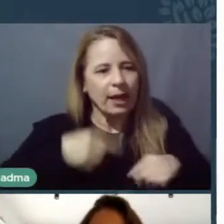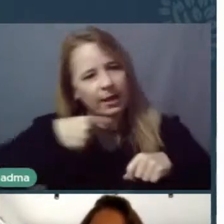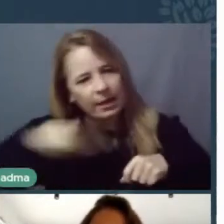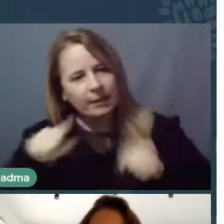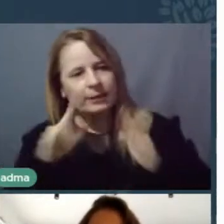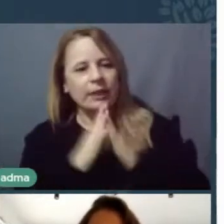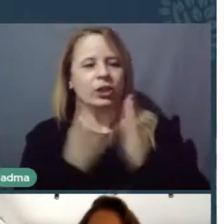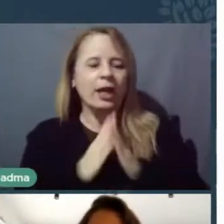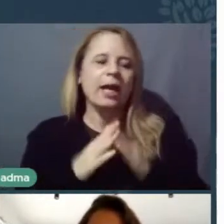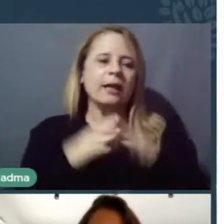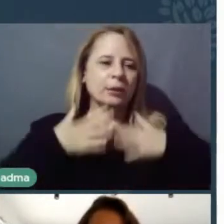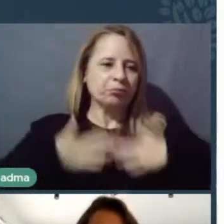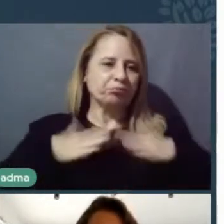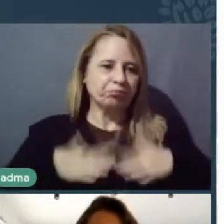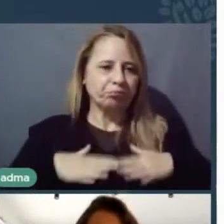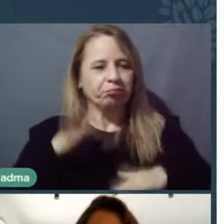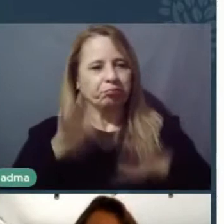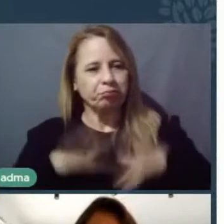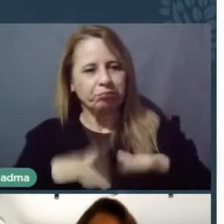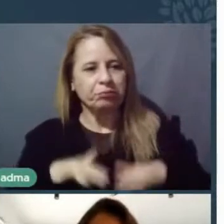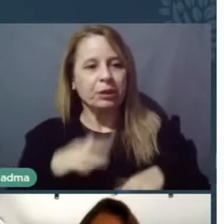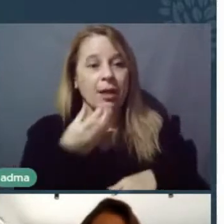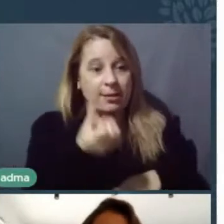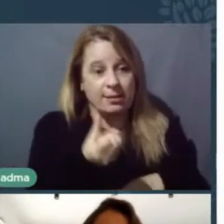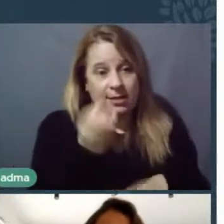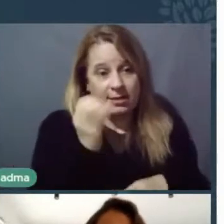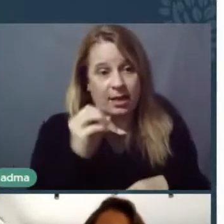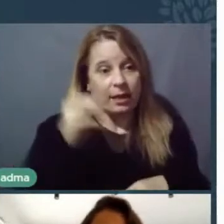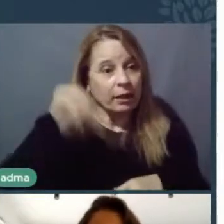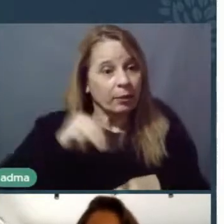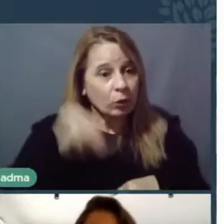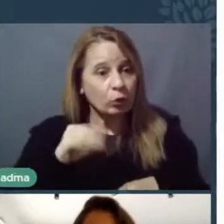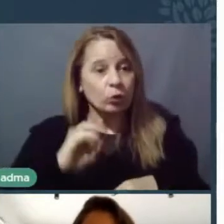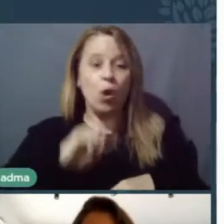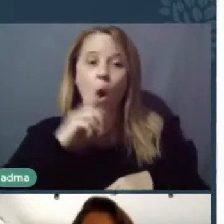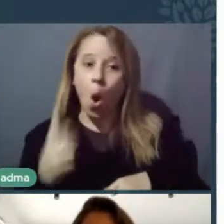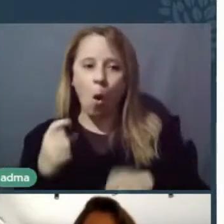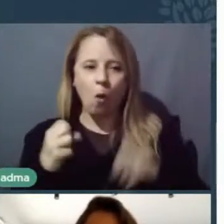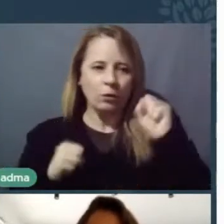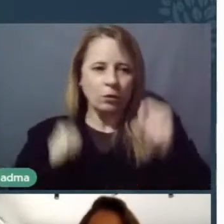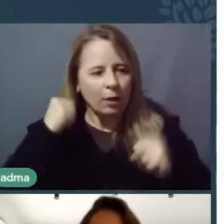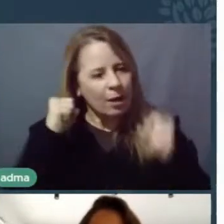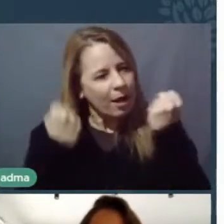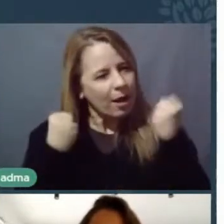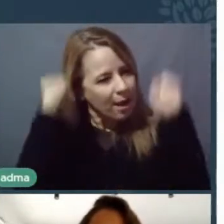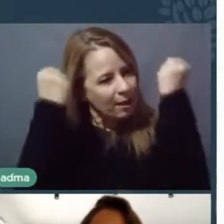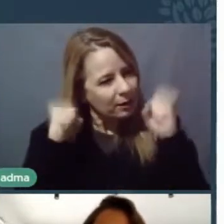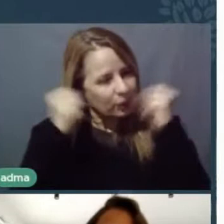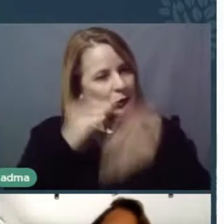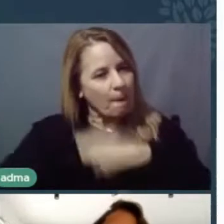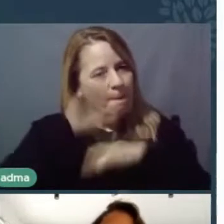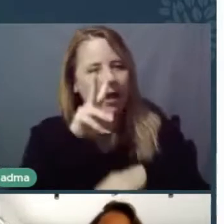uma atividade moderada ou vigorosa por pelo menos 60 minutos, ou alta intensidade 3 vezes na semana. O que é uma